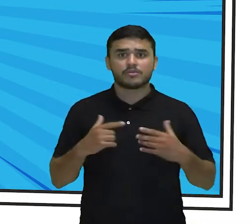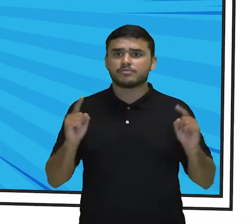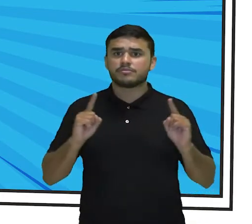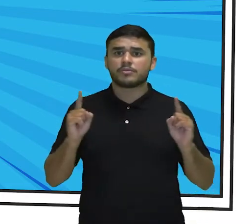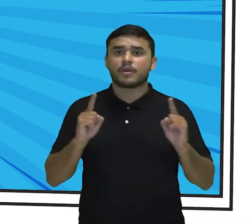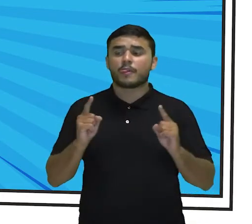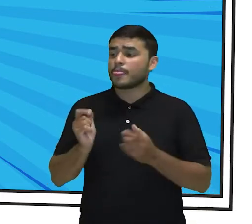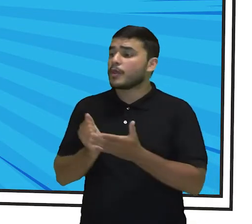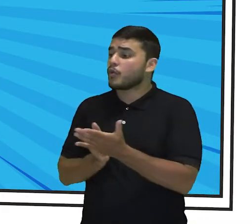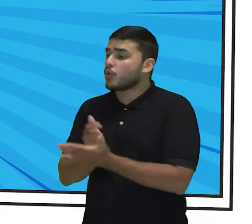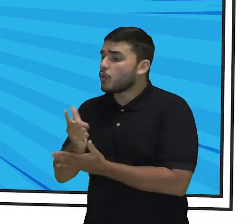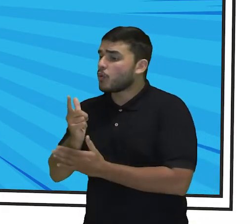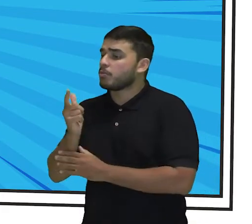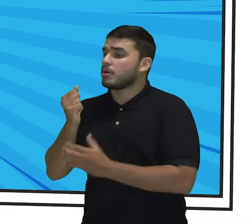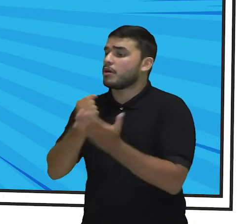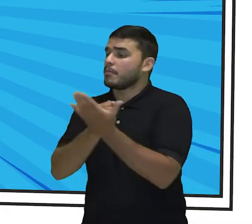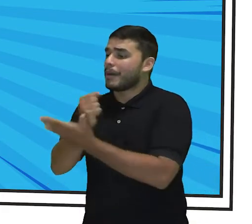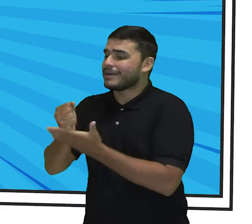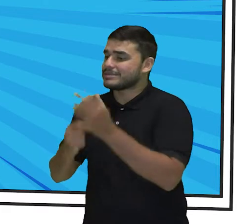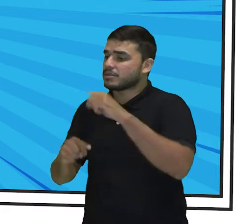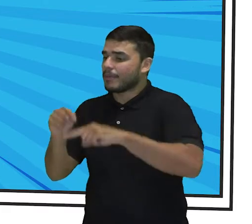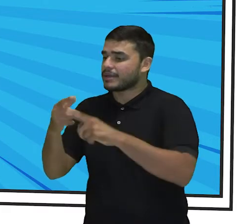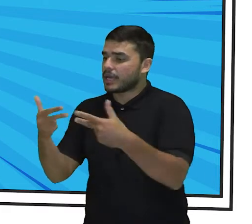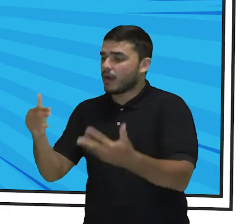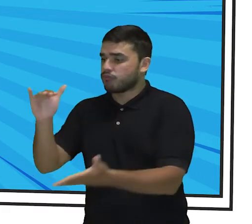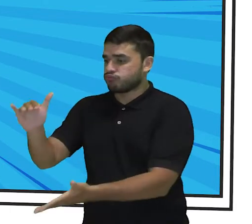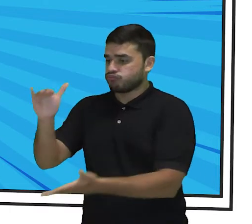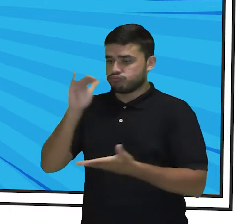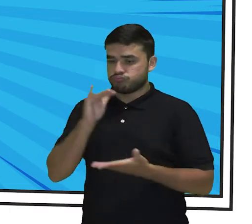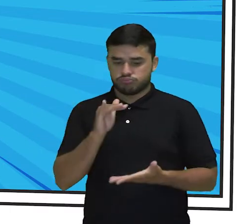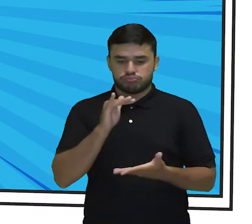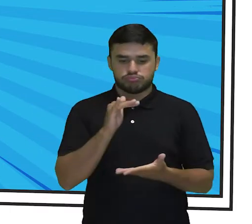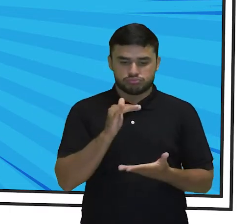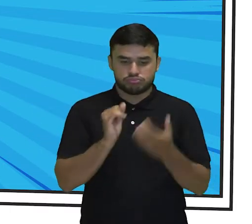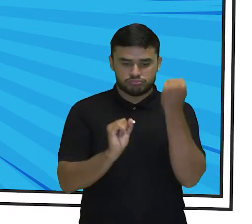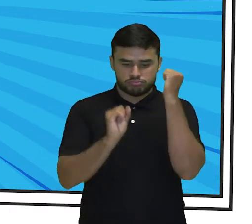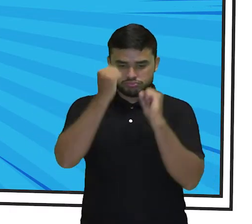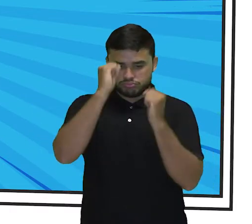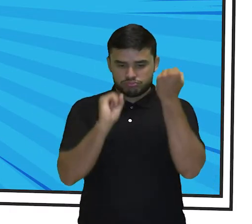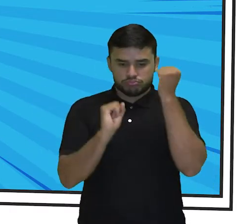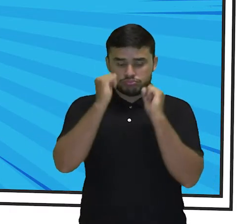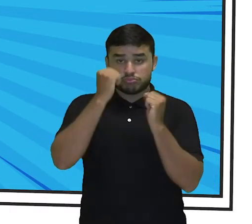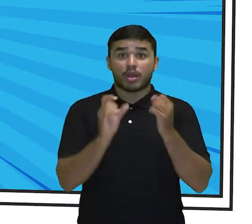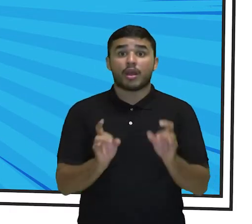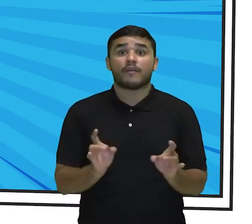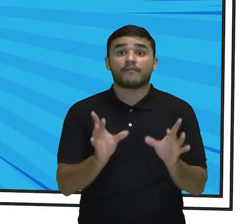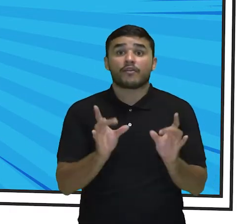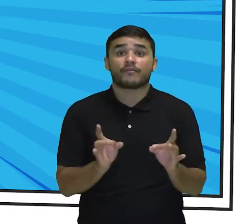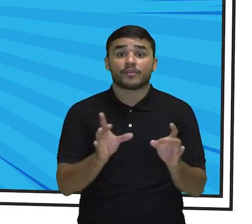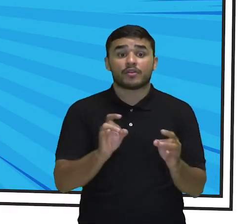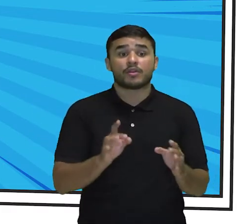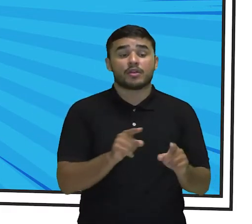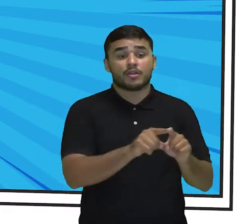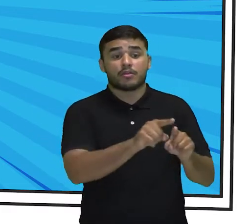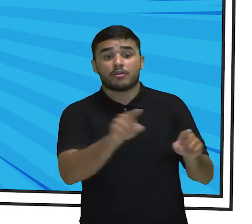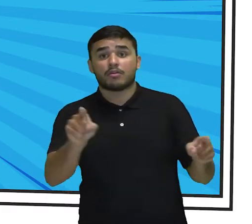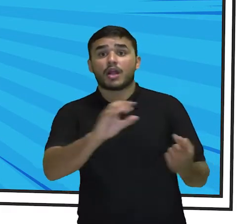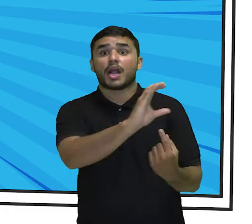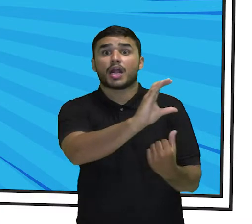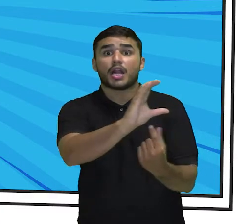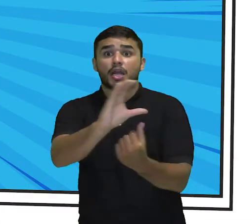eu vender. Então, eu preciso de muita matéria-prima, portanto, muito mercado produtor, e preciso de muito mercado